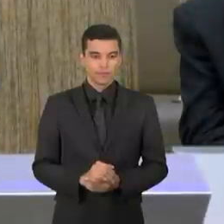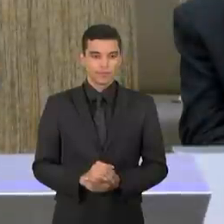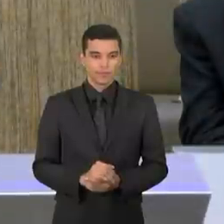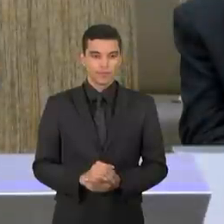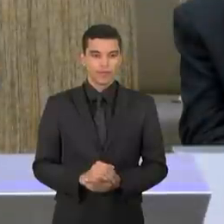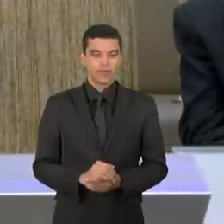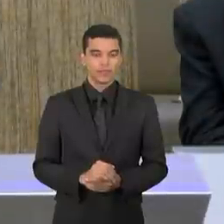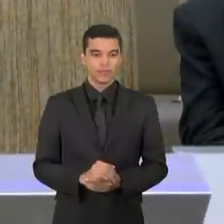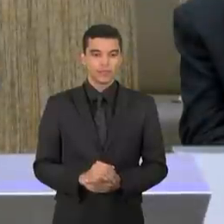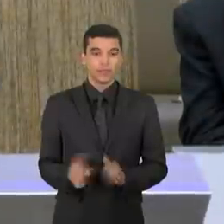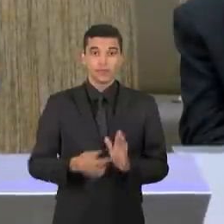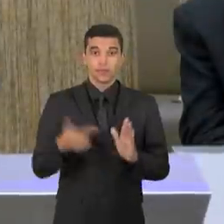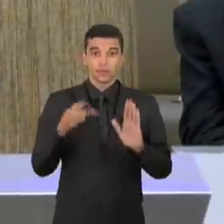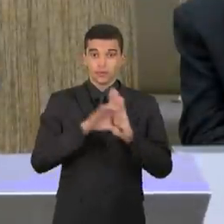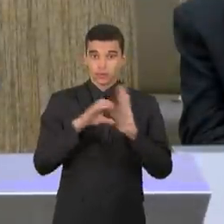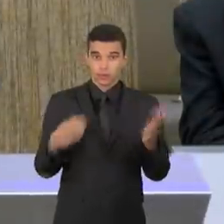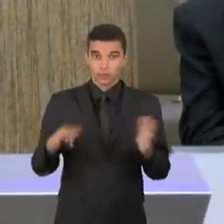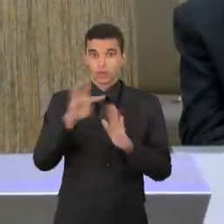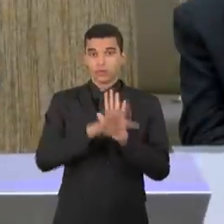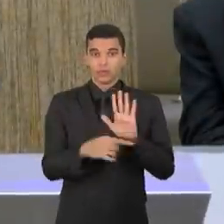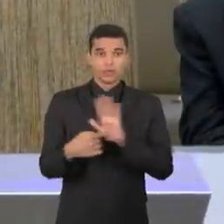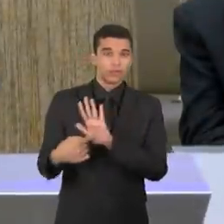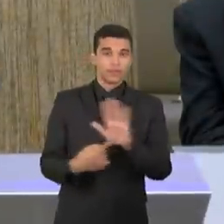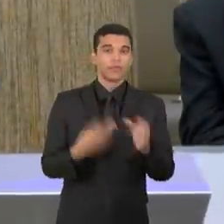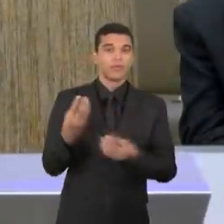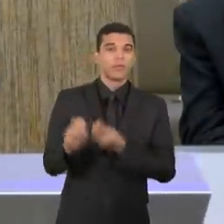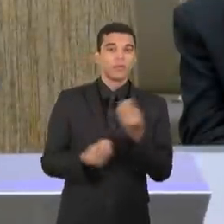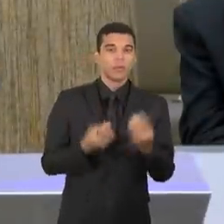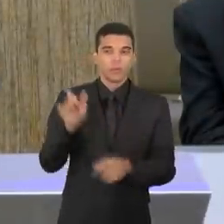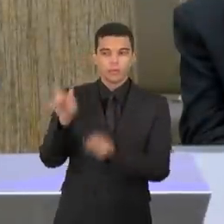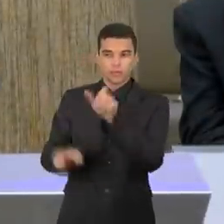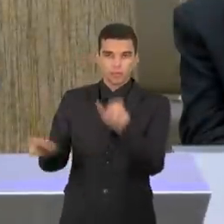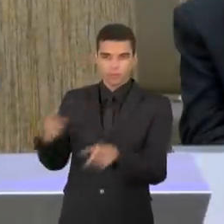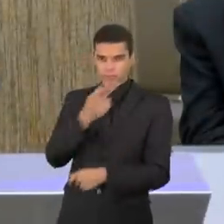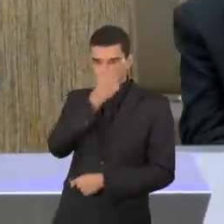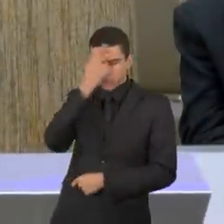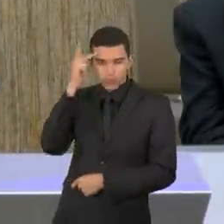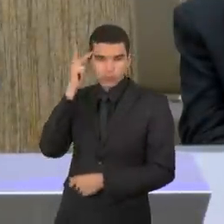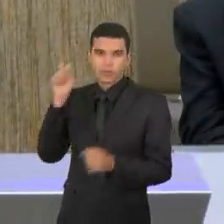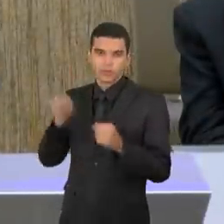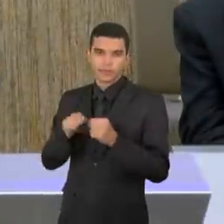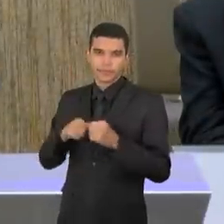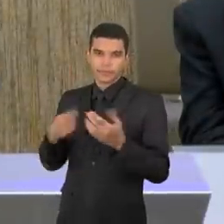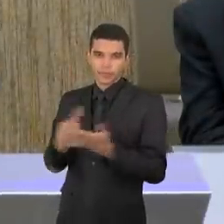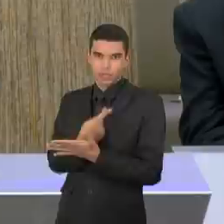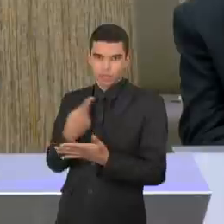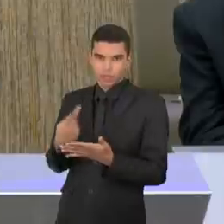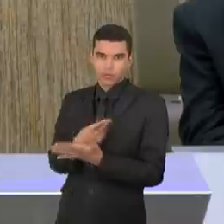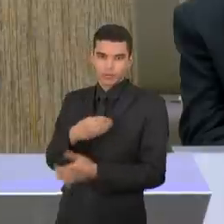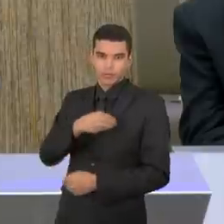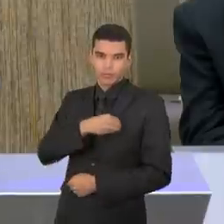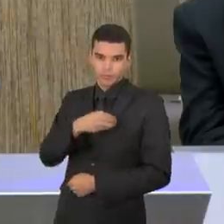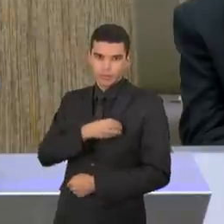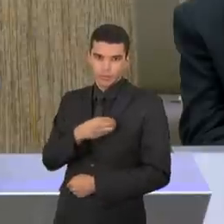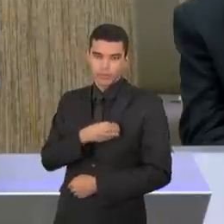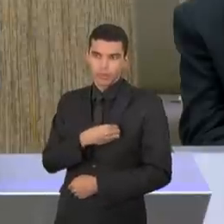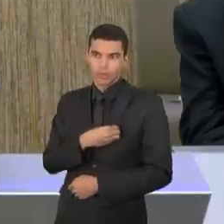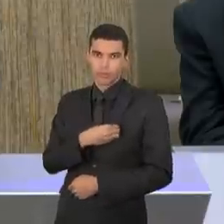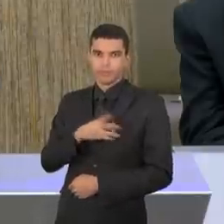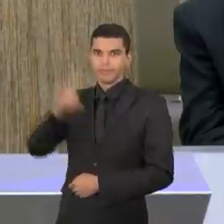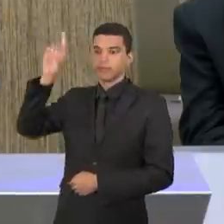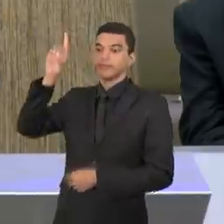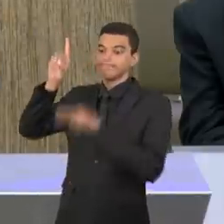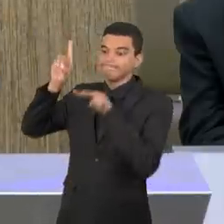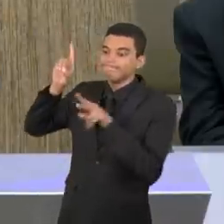que levou o povo a provocar uma insensibilidade e um desvio diante de Deus. Claro que quando a gente